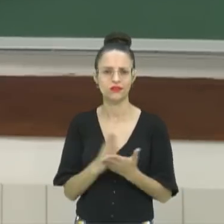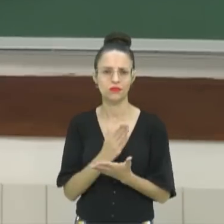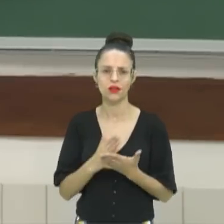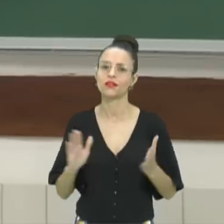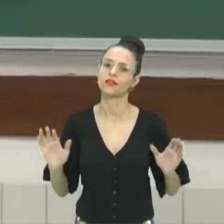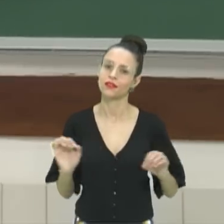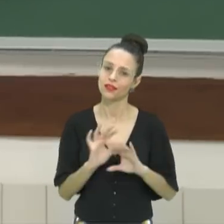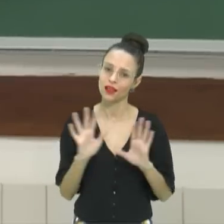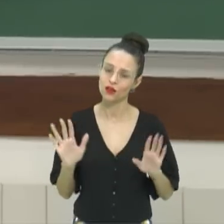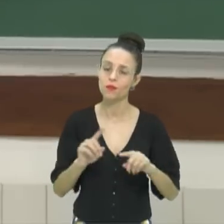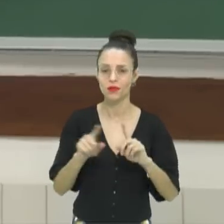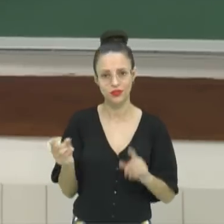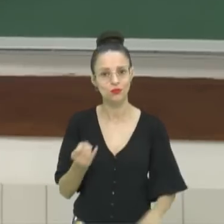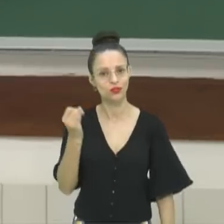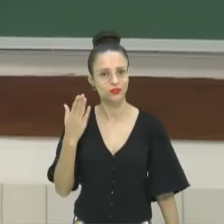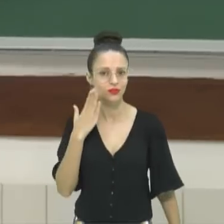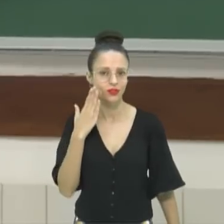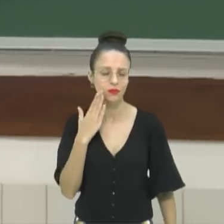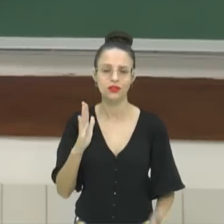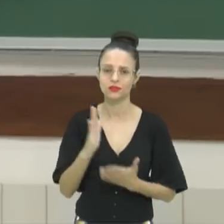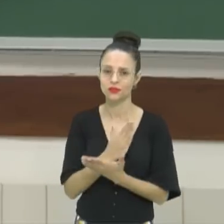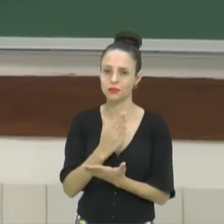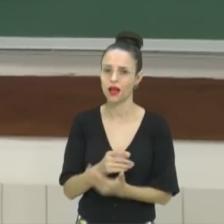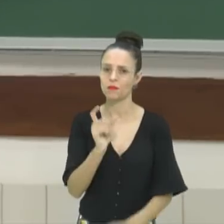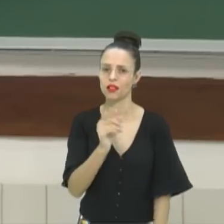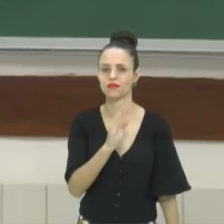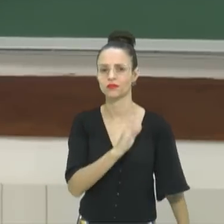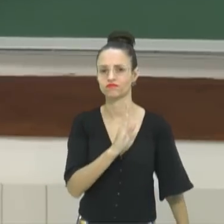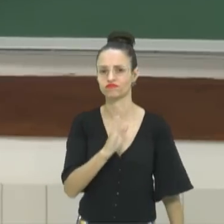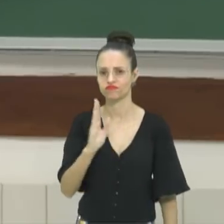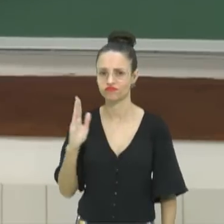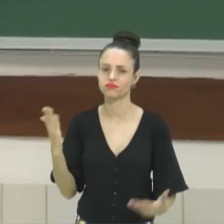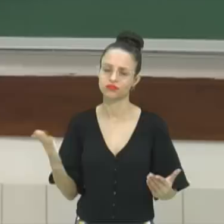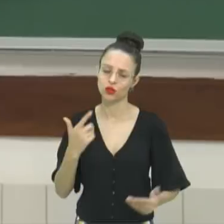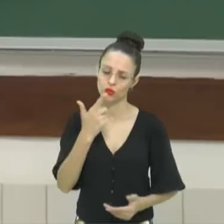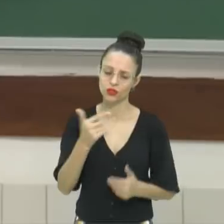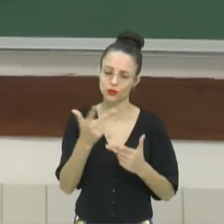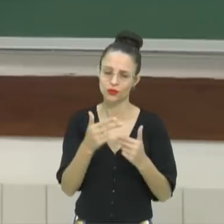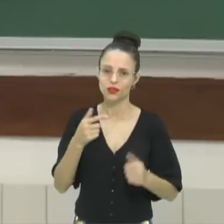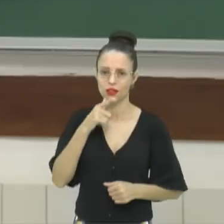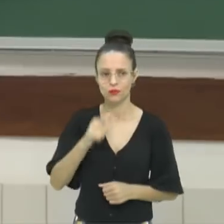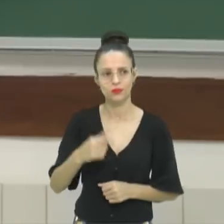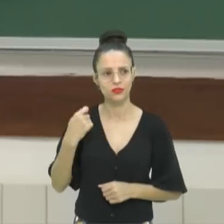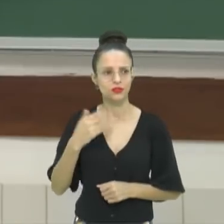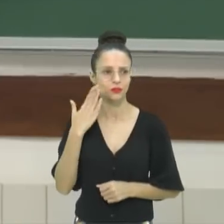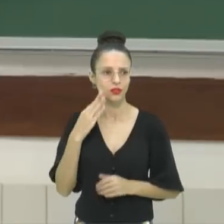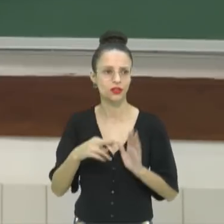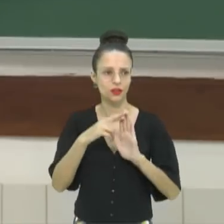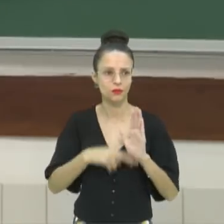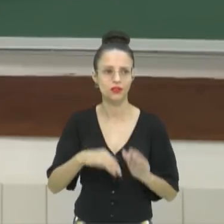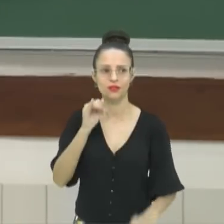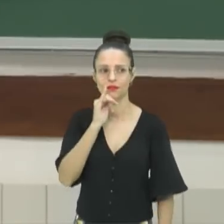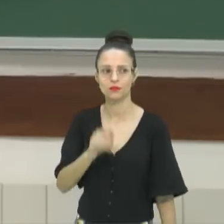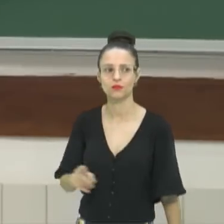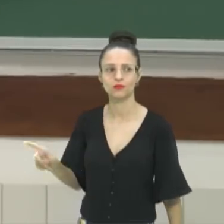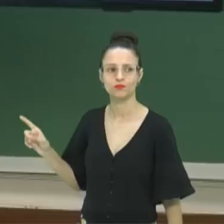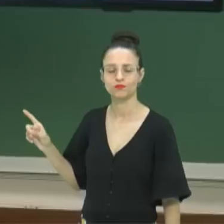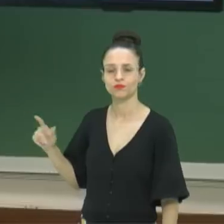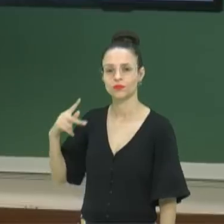mas claro, mas é importante, né? Para a gente saber outras coisas da língua, tem que saber a regrinha. Por exemplo, aqui,